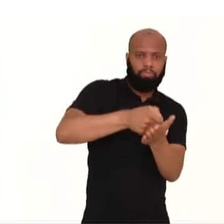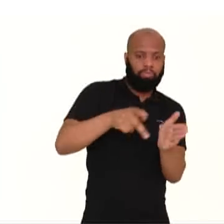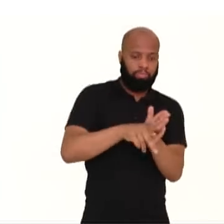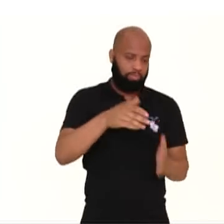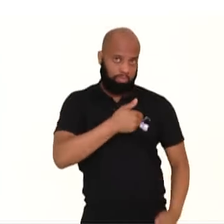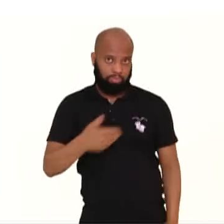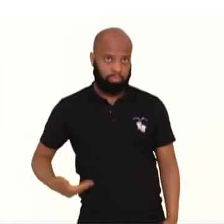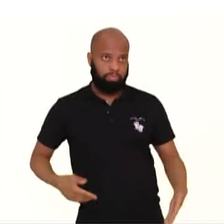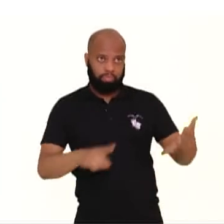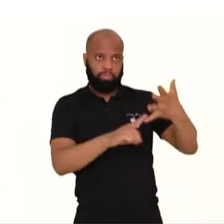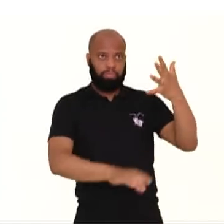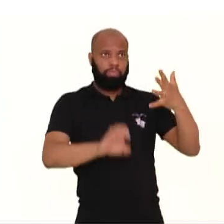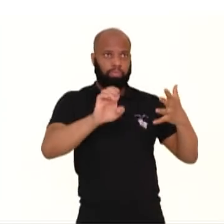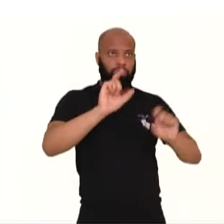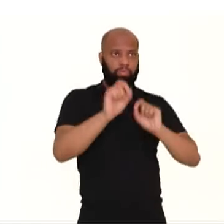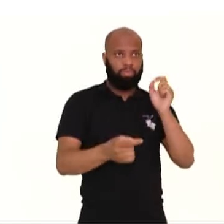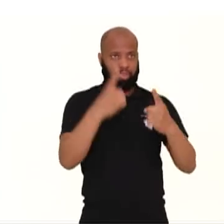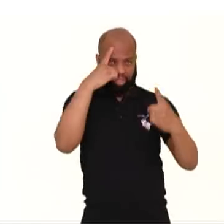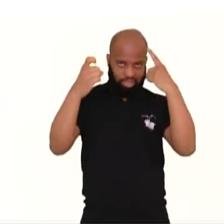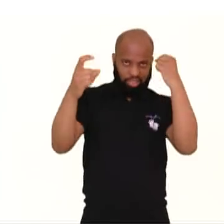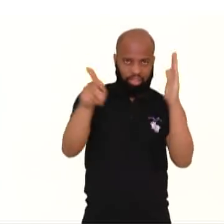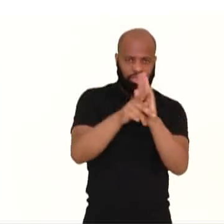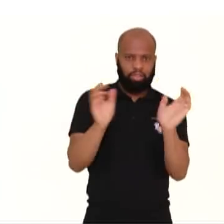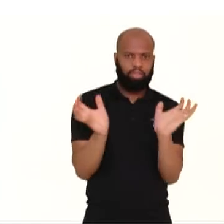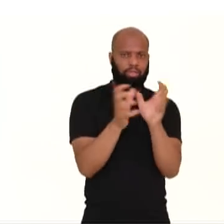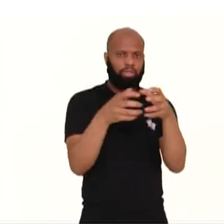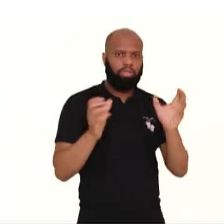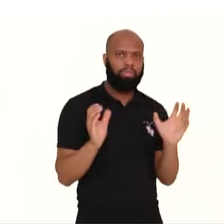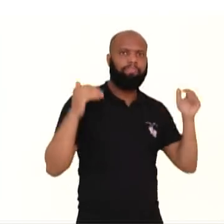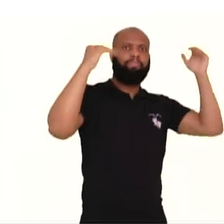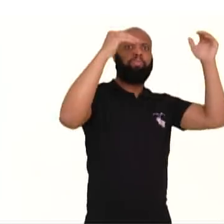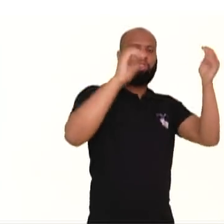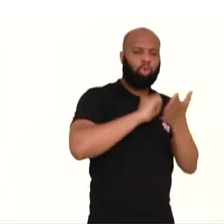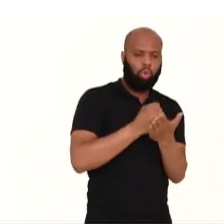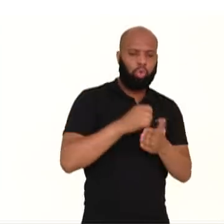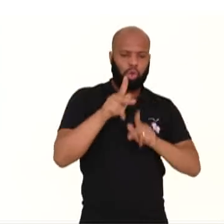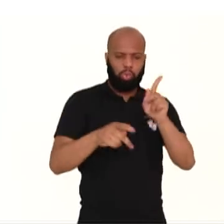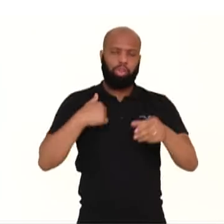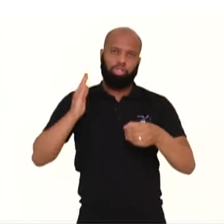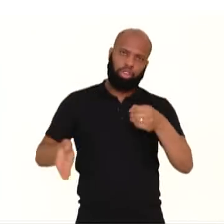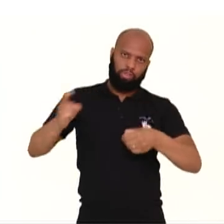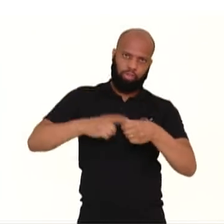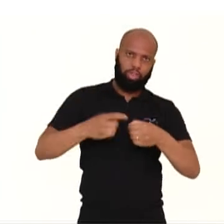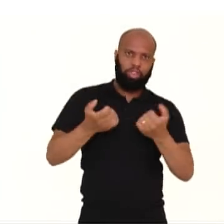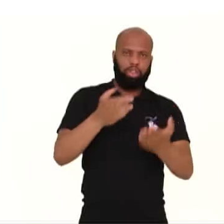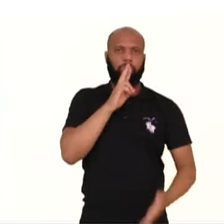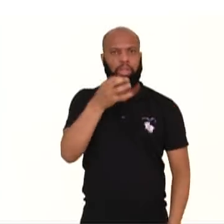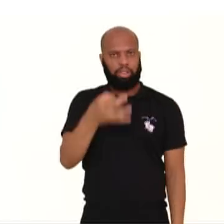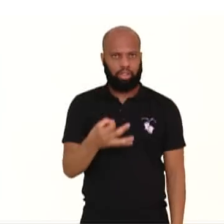governo, ou E, uma invenção das elites para controlar o povo. Já voltamos com a resposta.